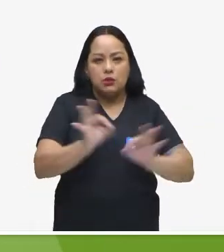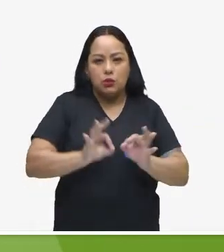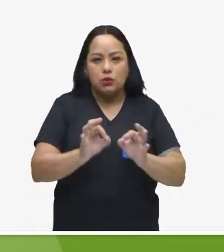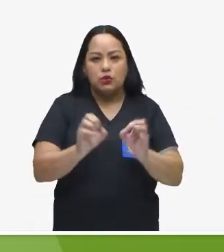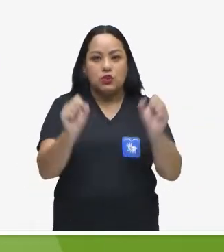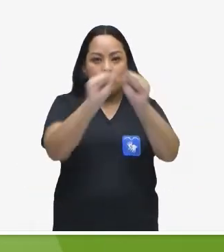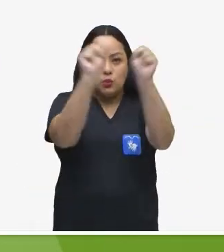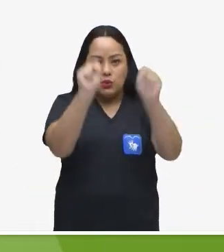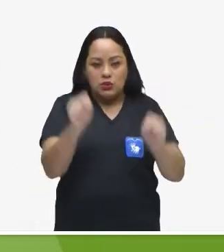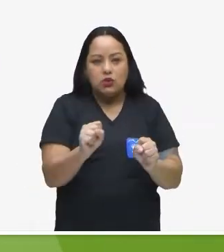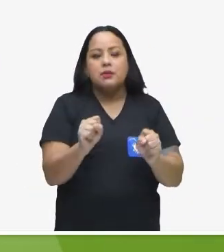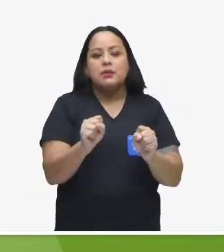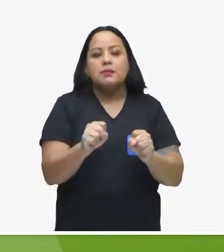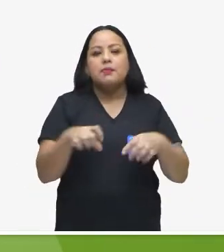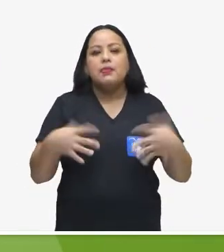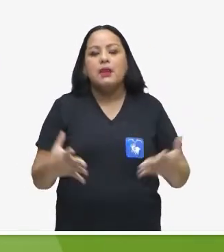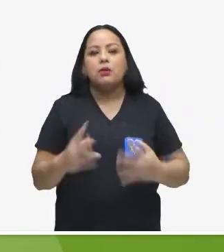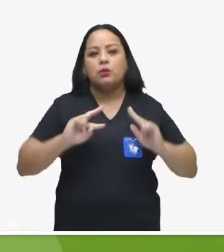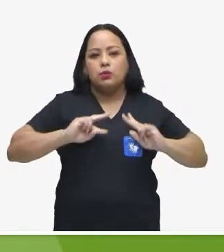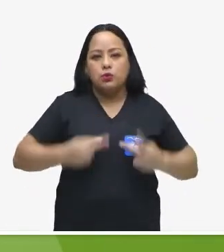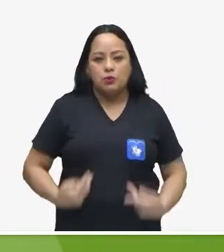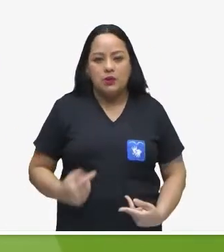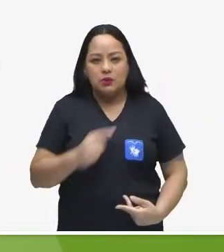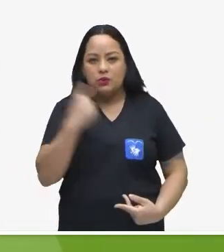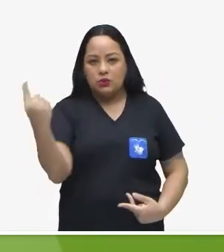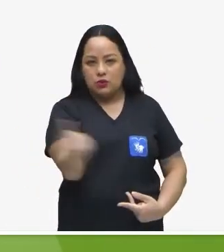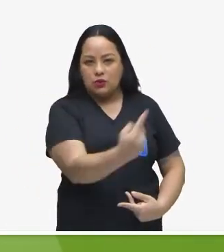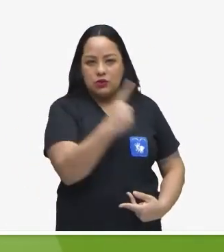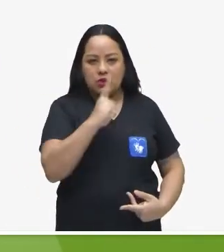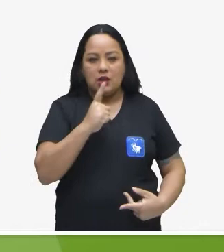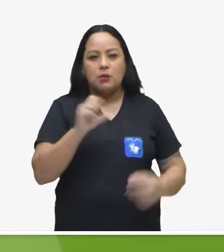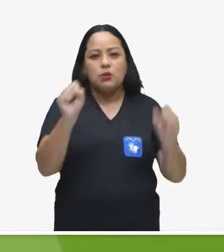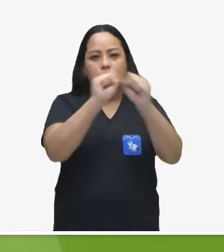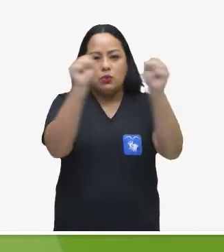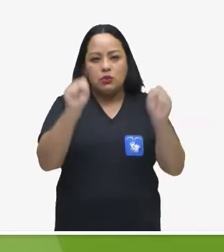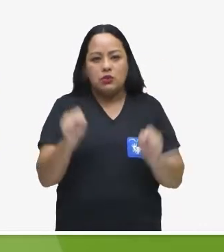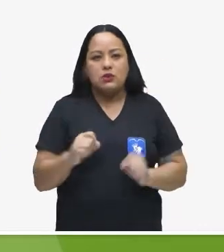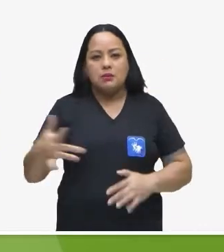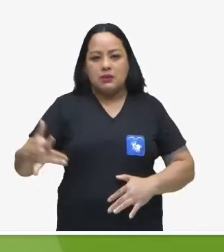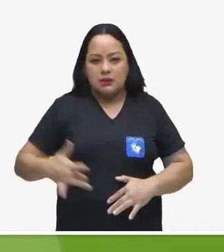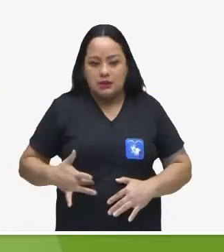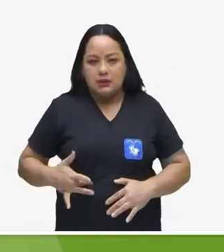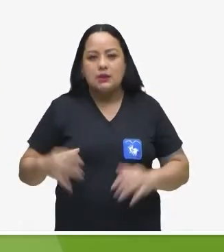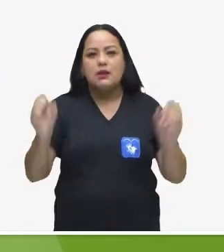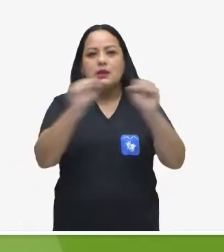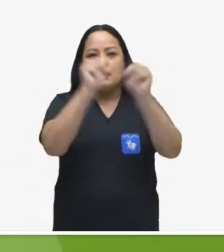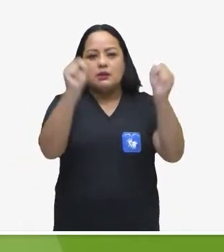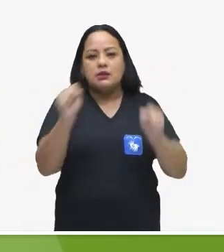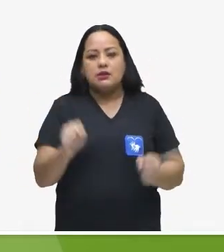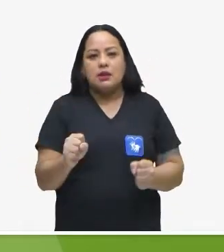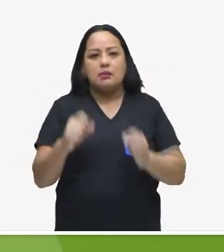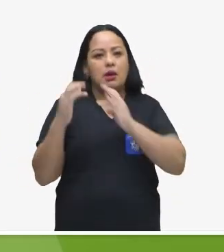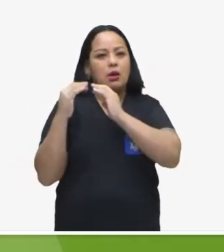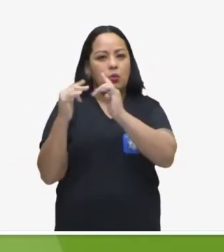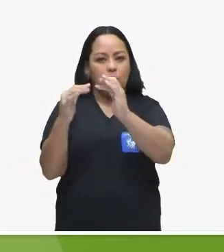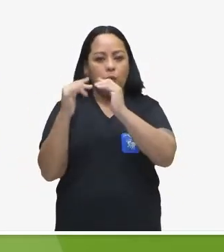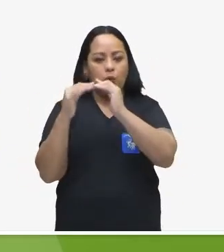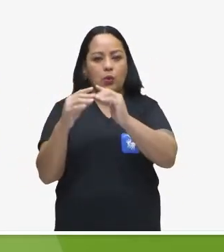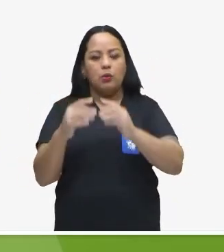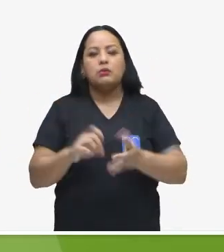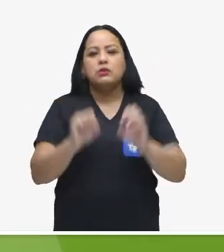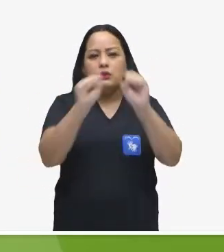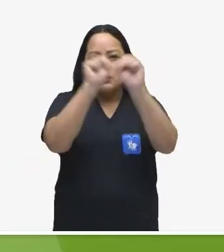sistemas, né? Então, nos seres humanos, nós temos sistema digestório, sistema nervoso, sistema circulatório.